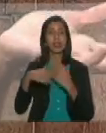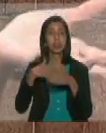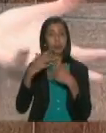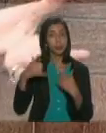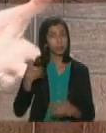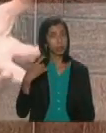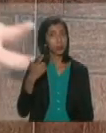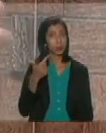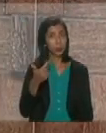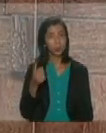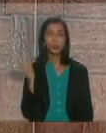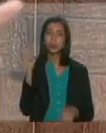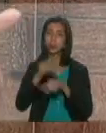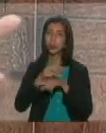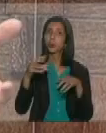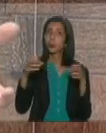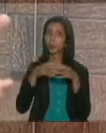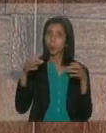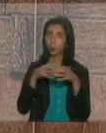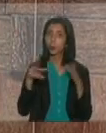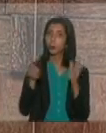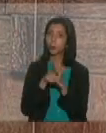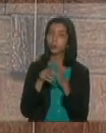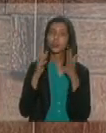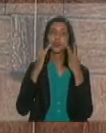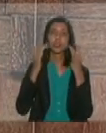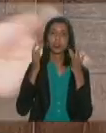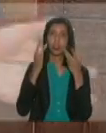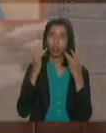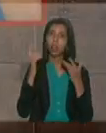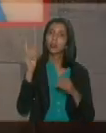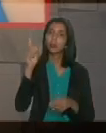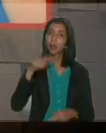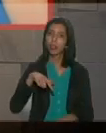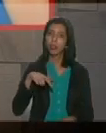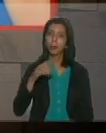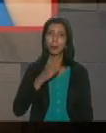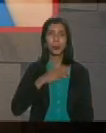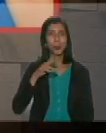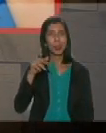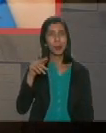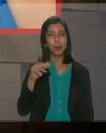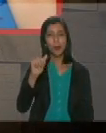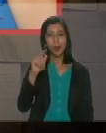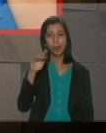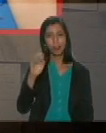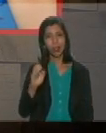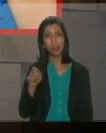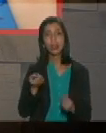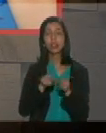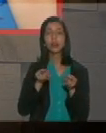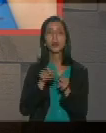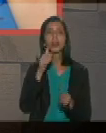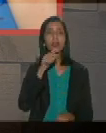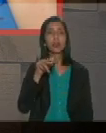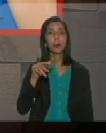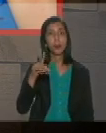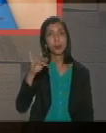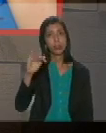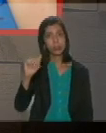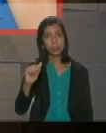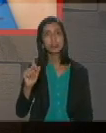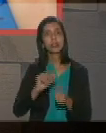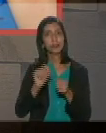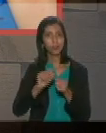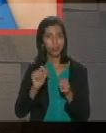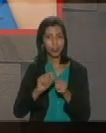acabei entrando num grupo de teatro, o Grupo Além da Lua, que era um grupo de teatro que meu irmão André de Mauro, minha irmã Patrícia Mauro, que fez